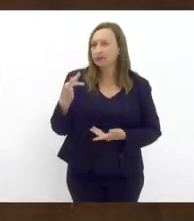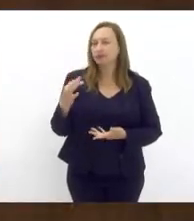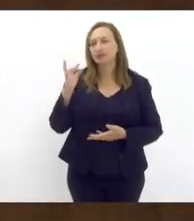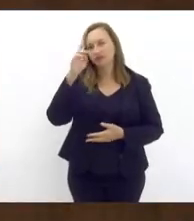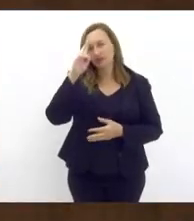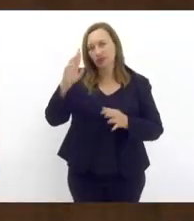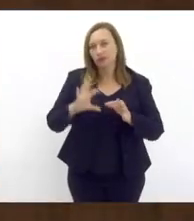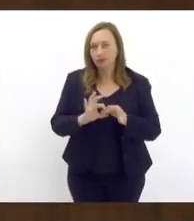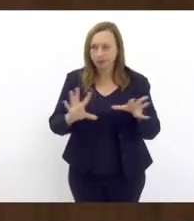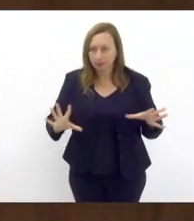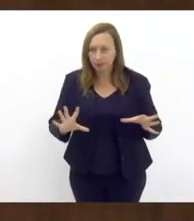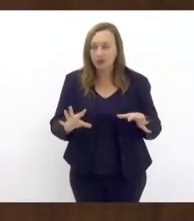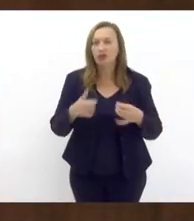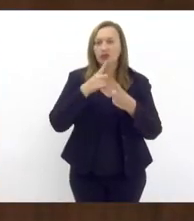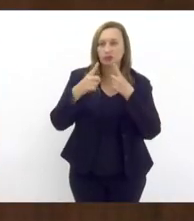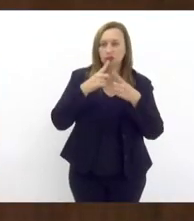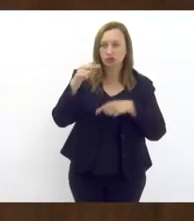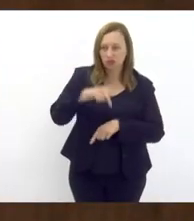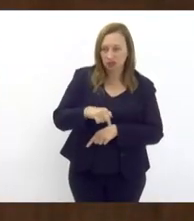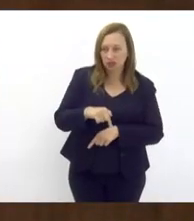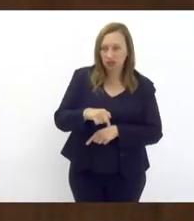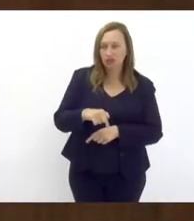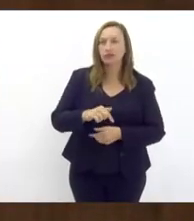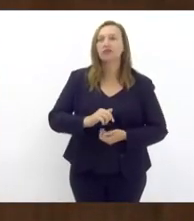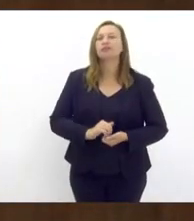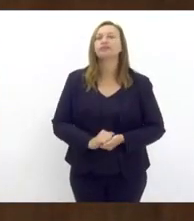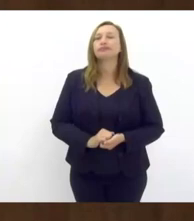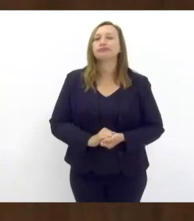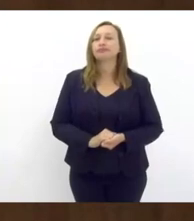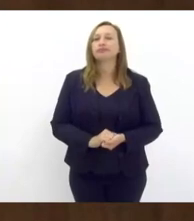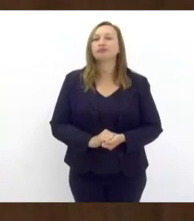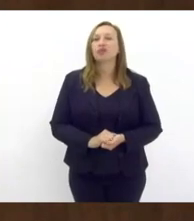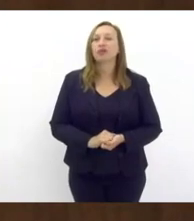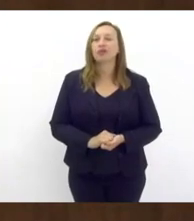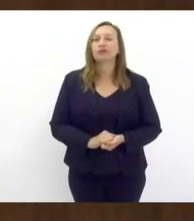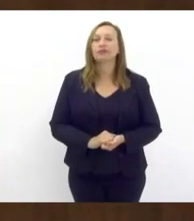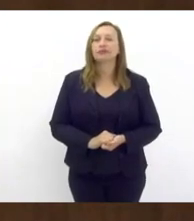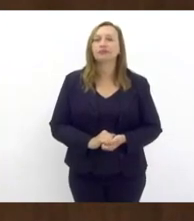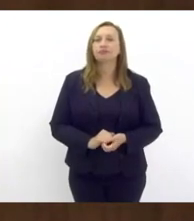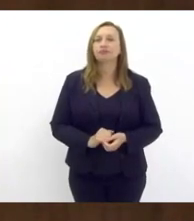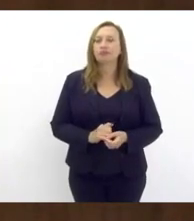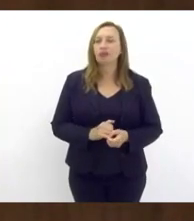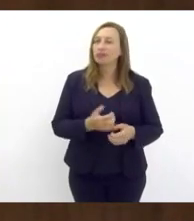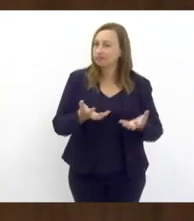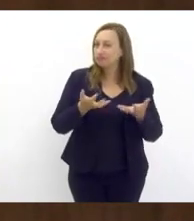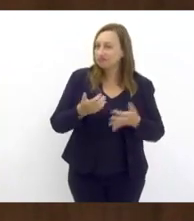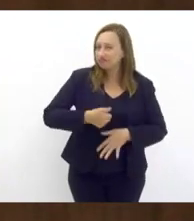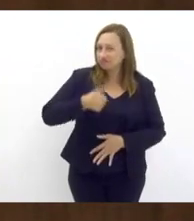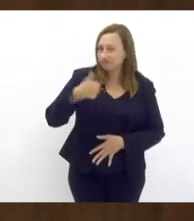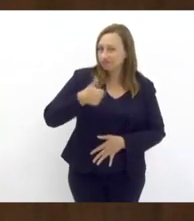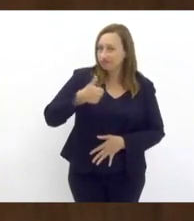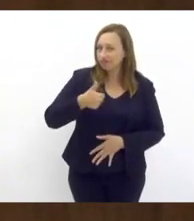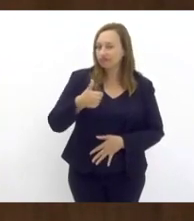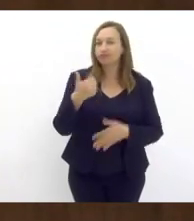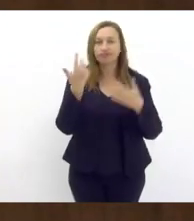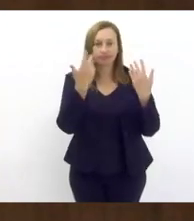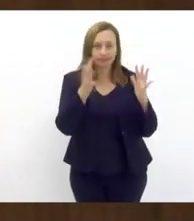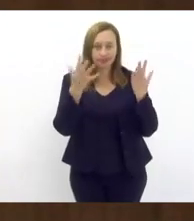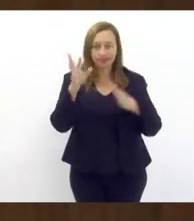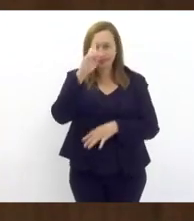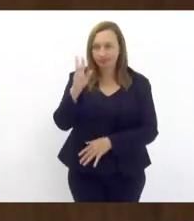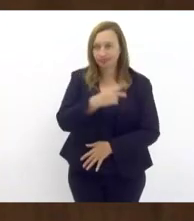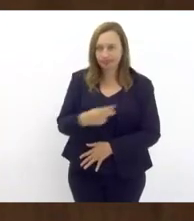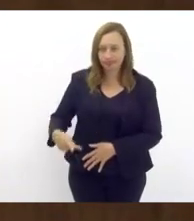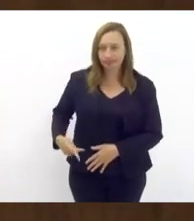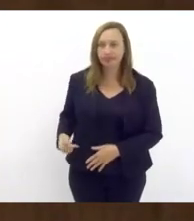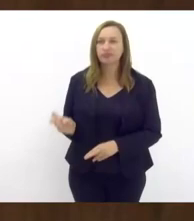Excelência me permite discutir aqui do microfone de aparte. Eu queria, em primeiro lugar, saudar Vossa Excelência aí